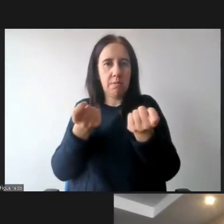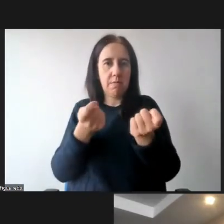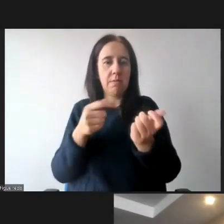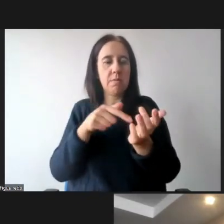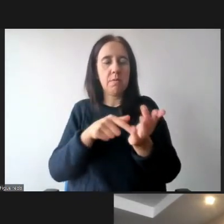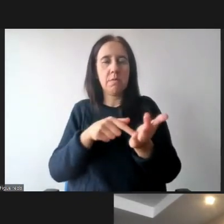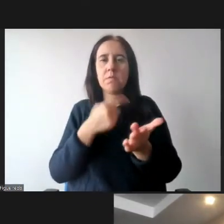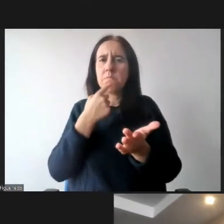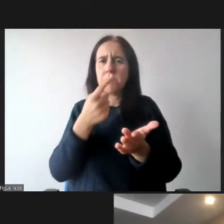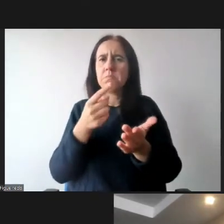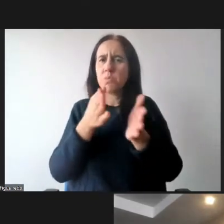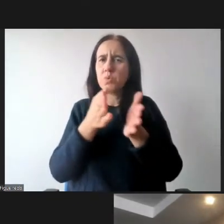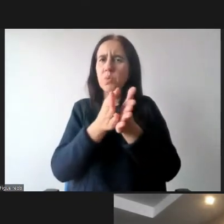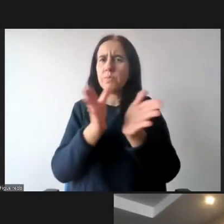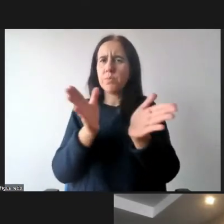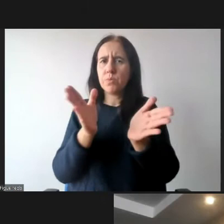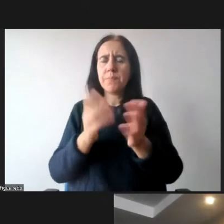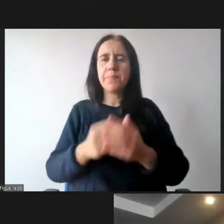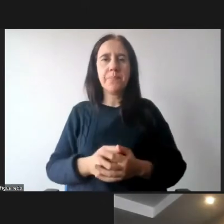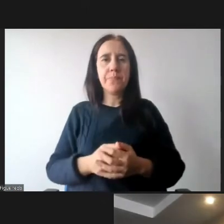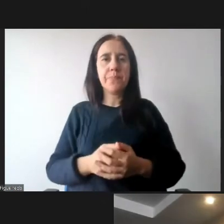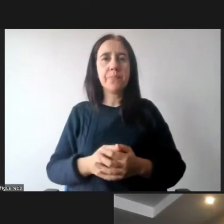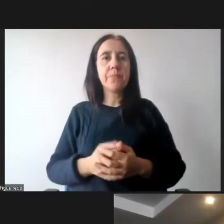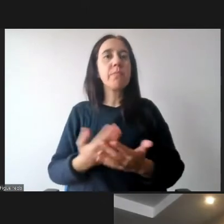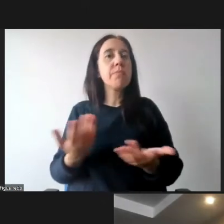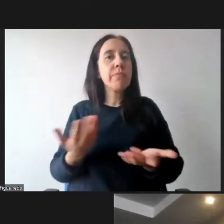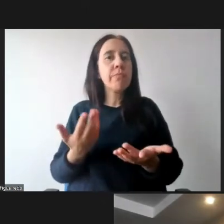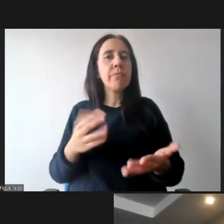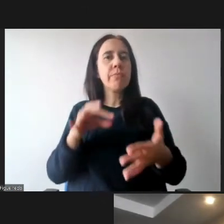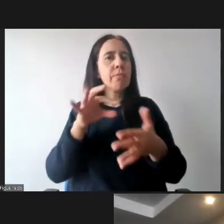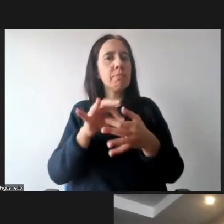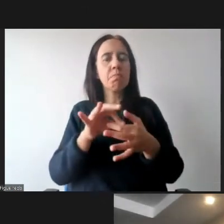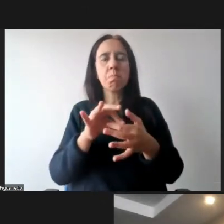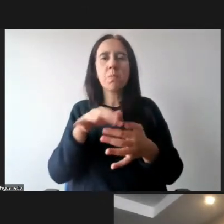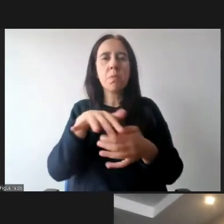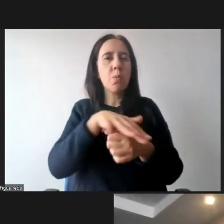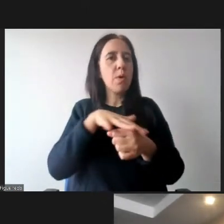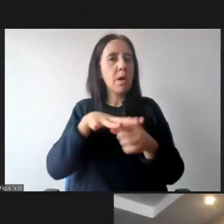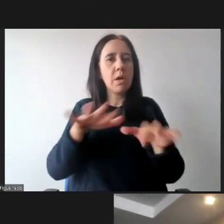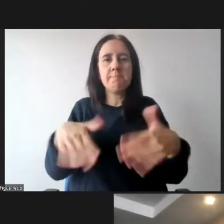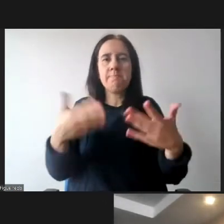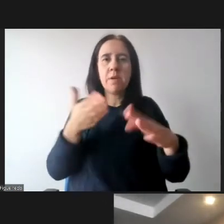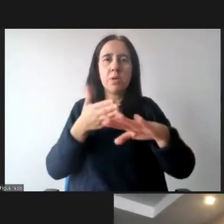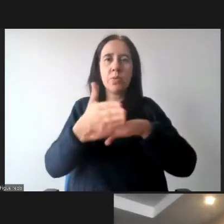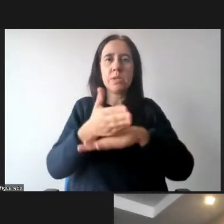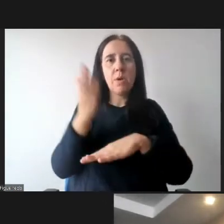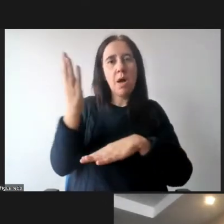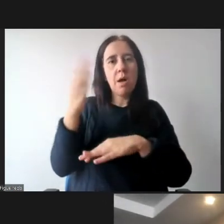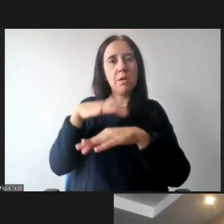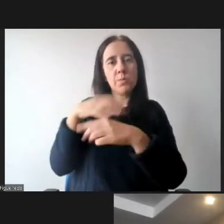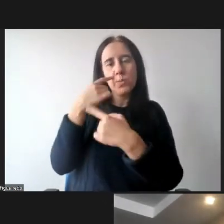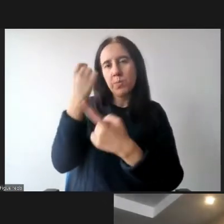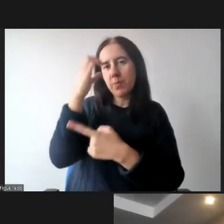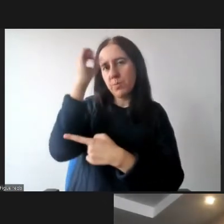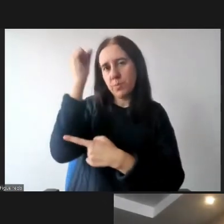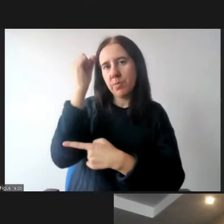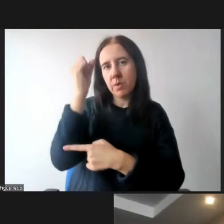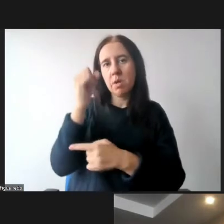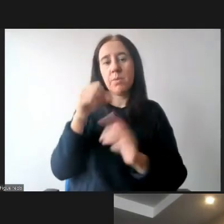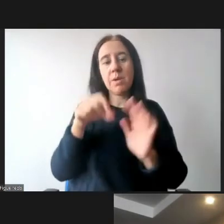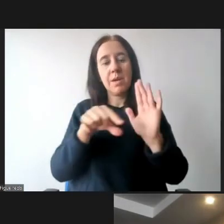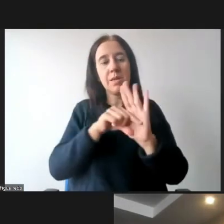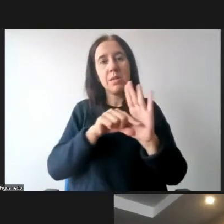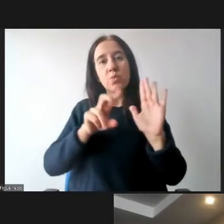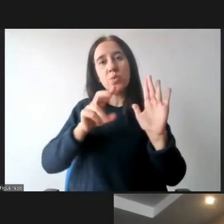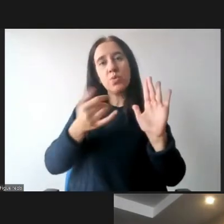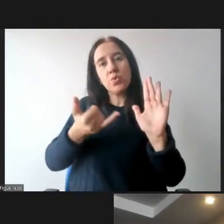sentido muito amplo, e que são aplicáveis a toda e qualquer atuação da administração pública, como resulta do artigo